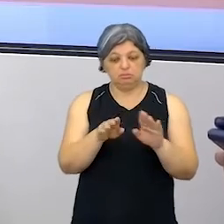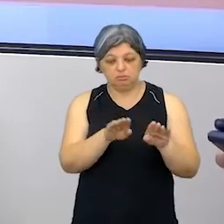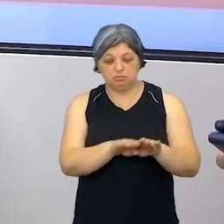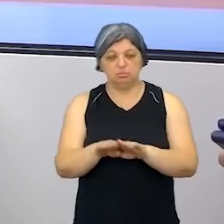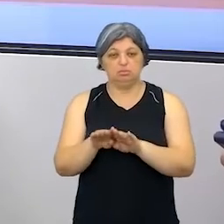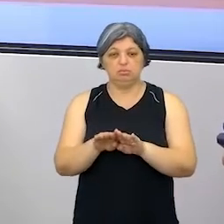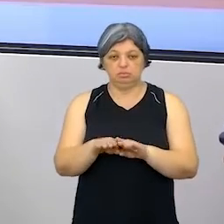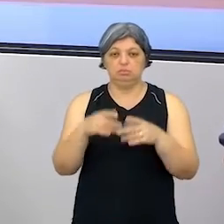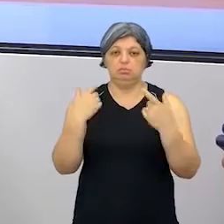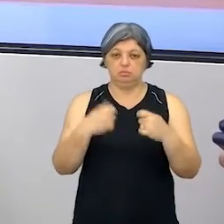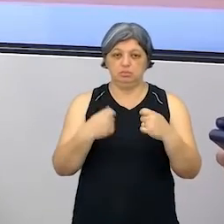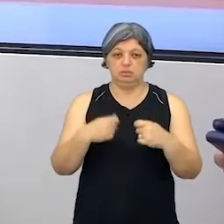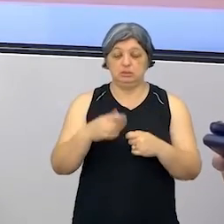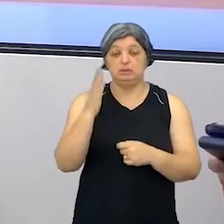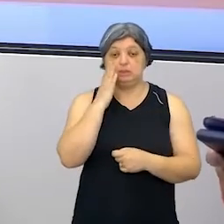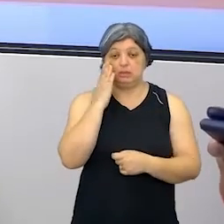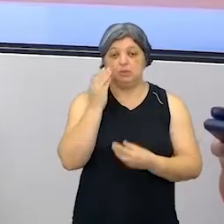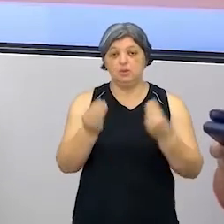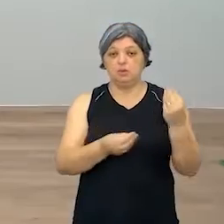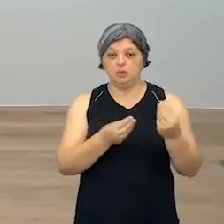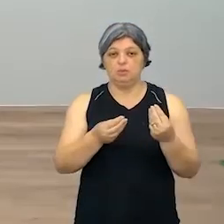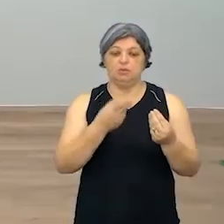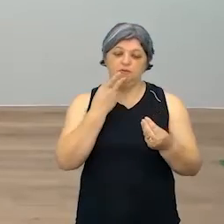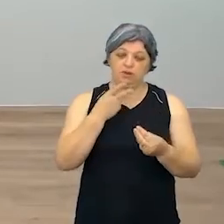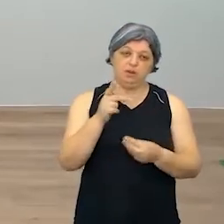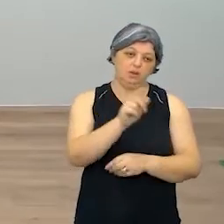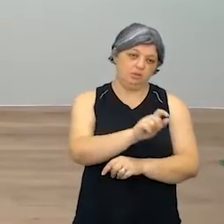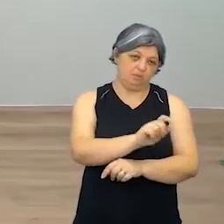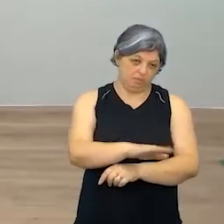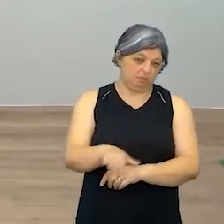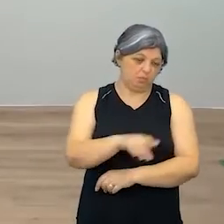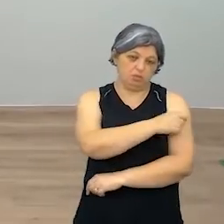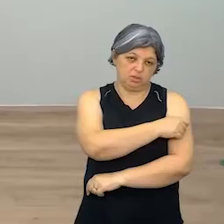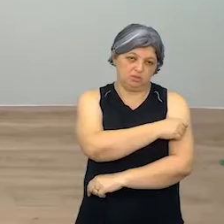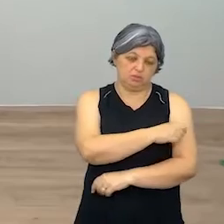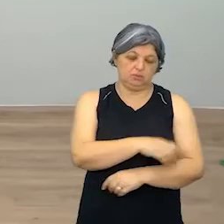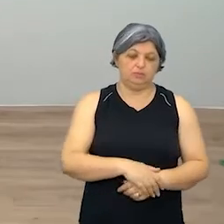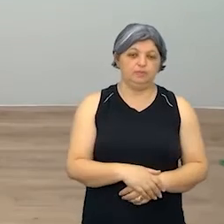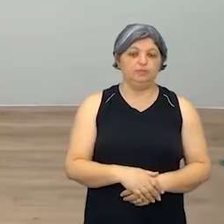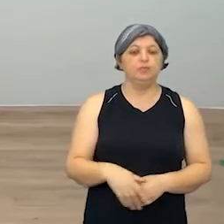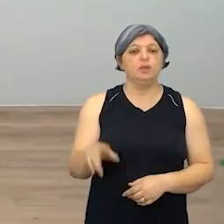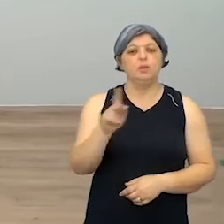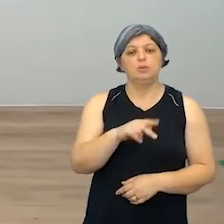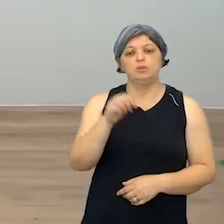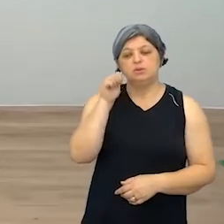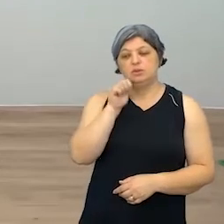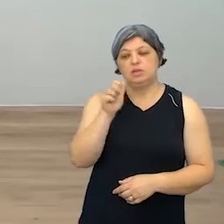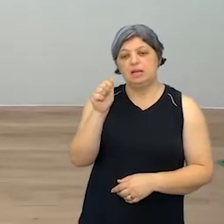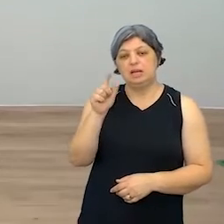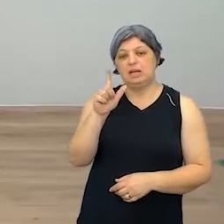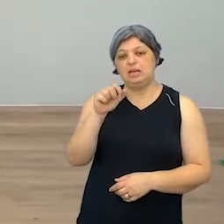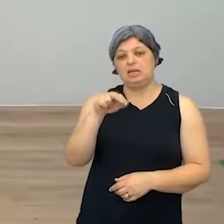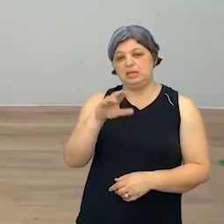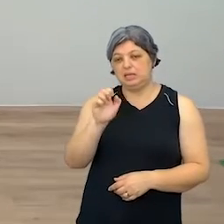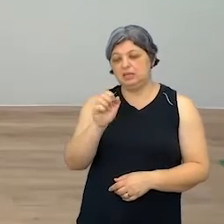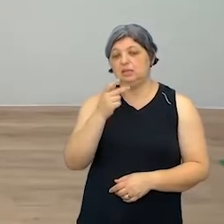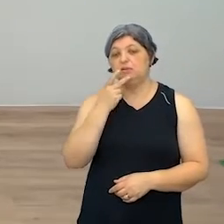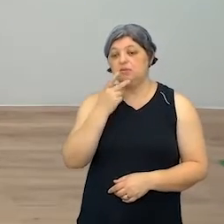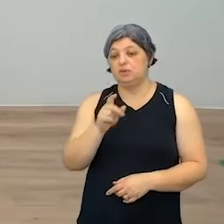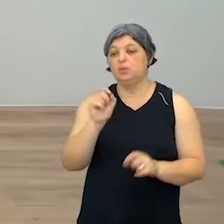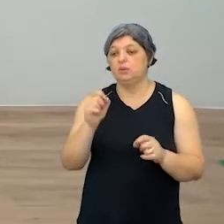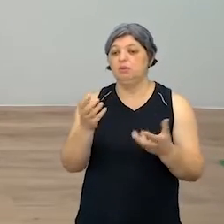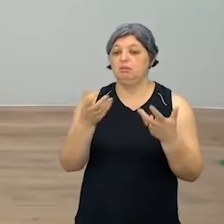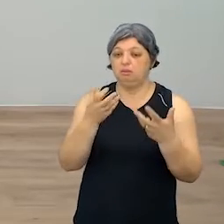precisa começar a ser trilhado com os nossos alunos. Sim, sim. E aí a professora Aline ainda diz assim, ó, dizer o que quer naquele